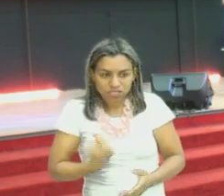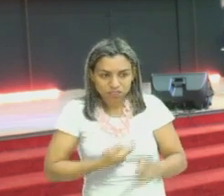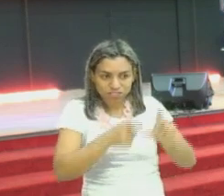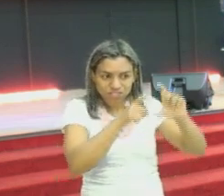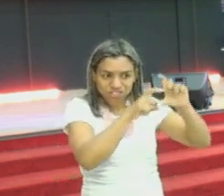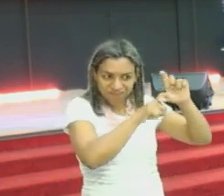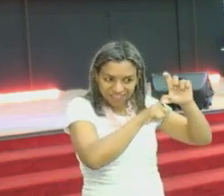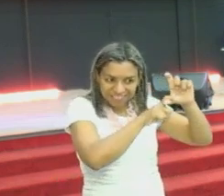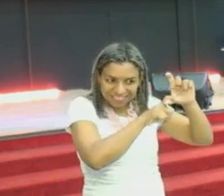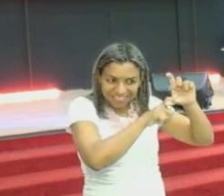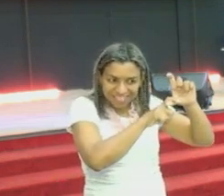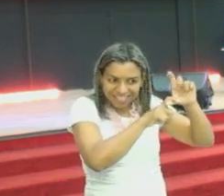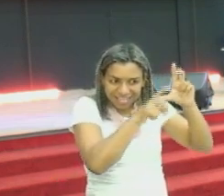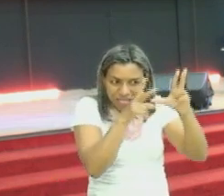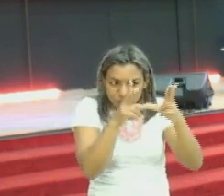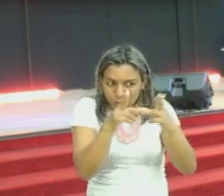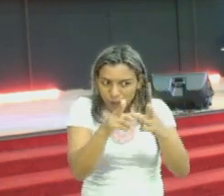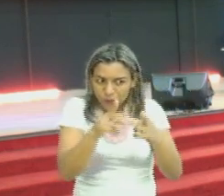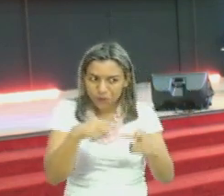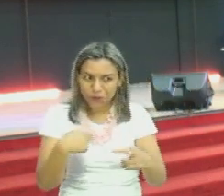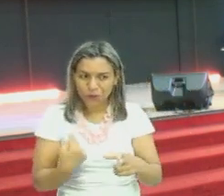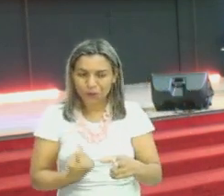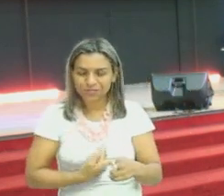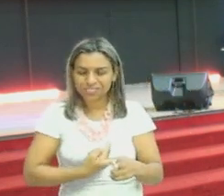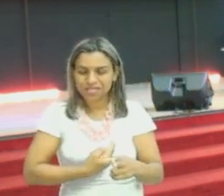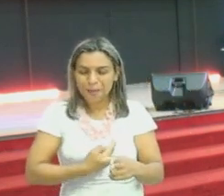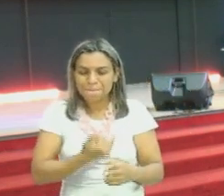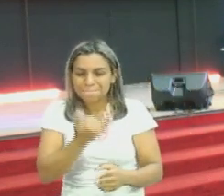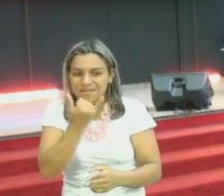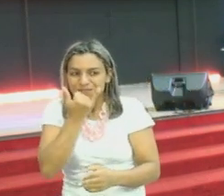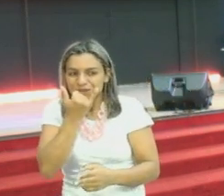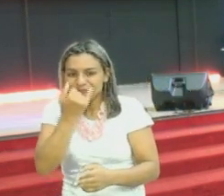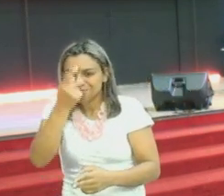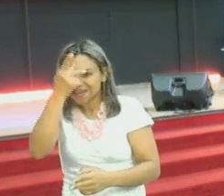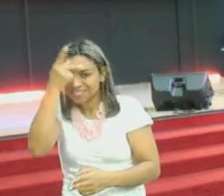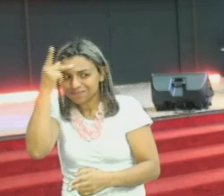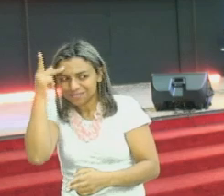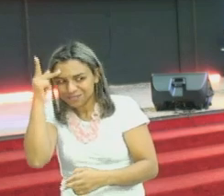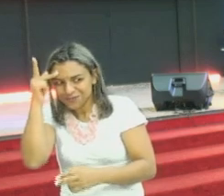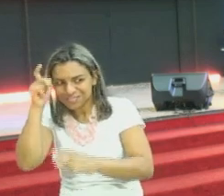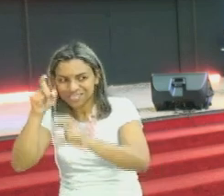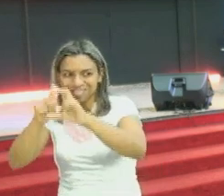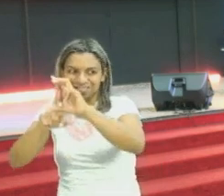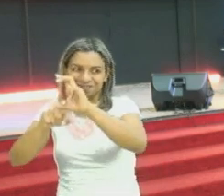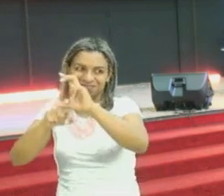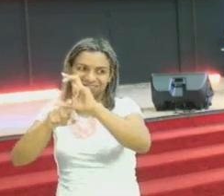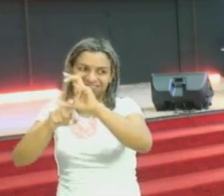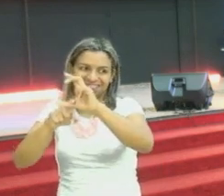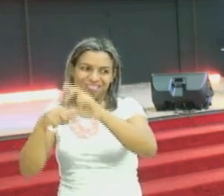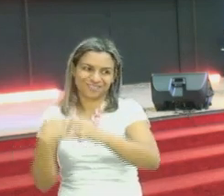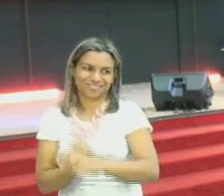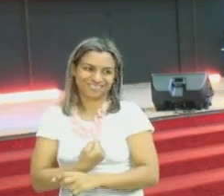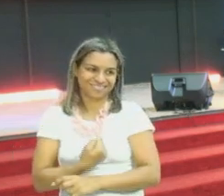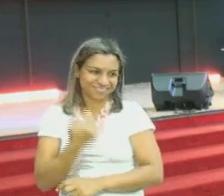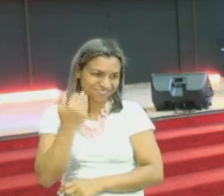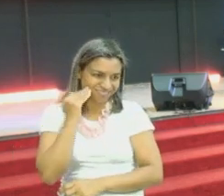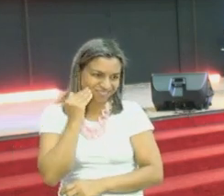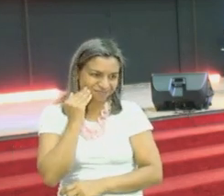dívidas, assim como perdoamos os nossos